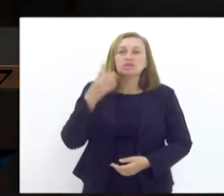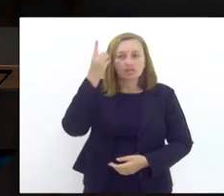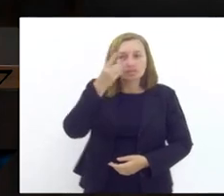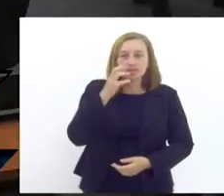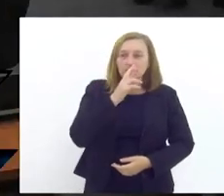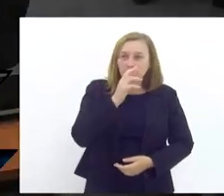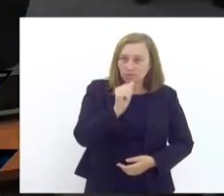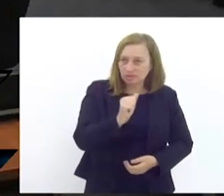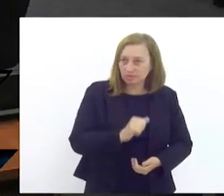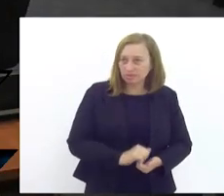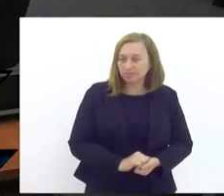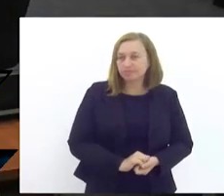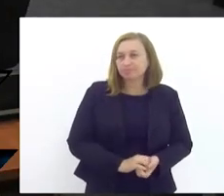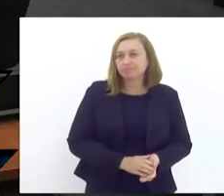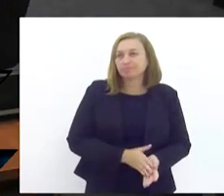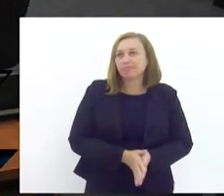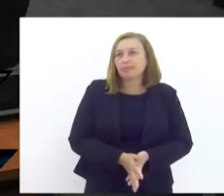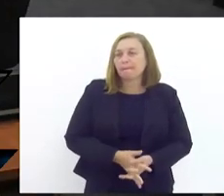Rodrigo Amorim